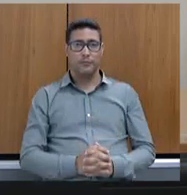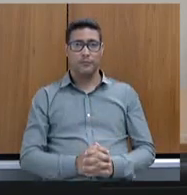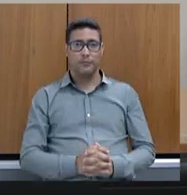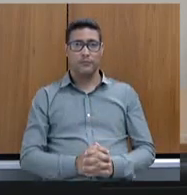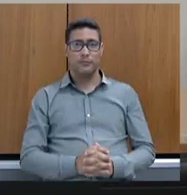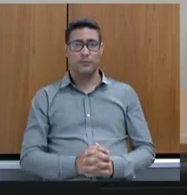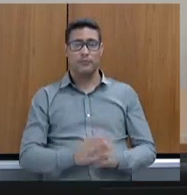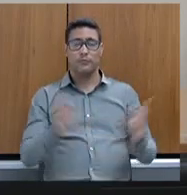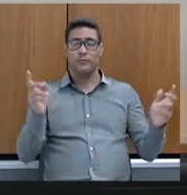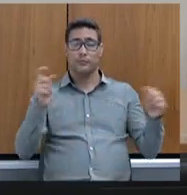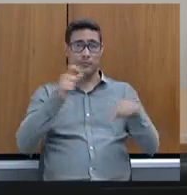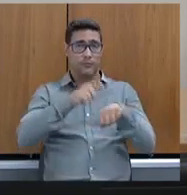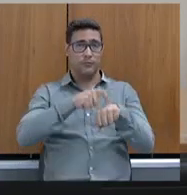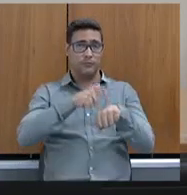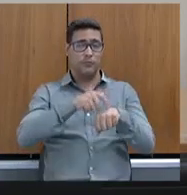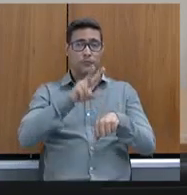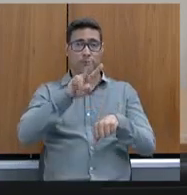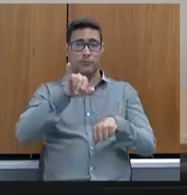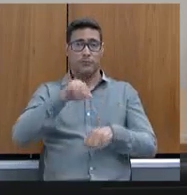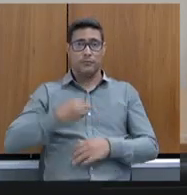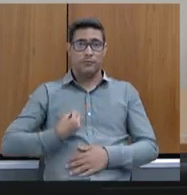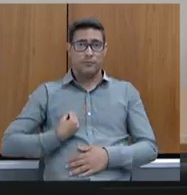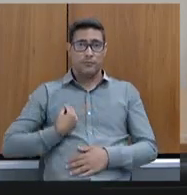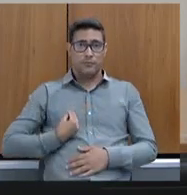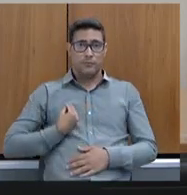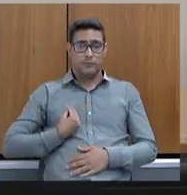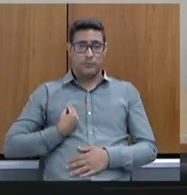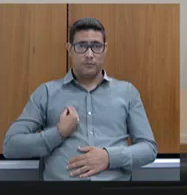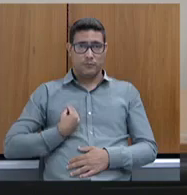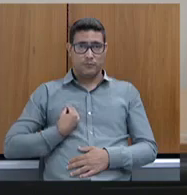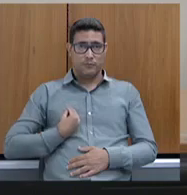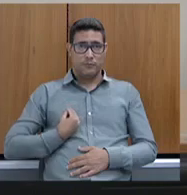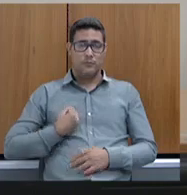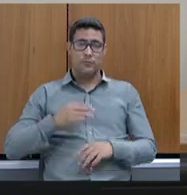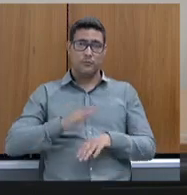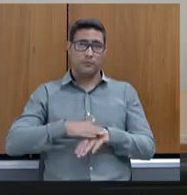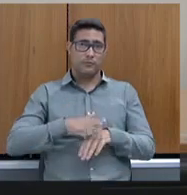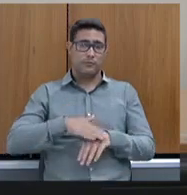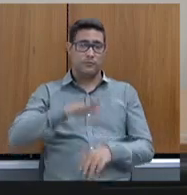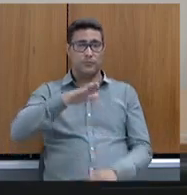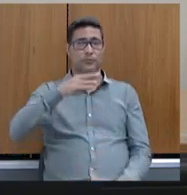vamos passar a participação dos parlamentares